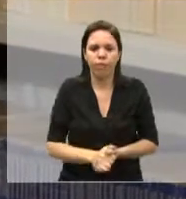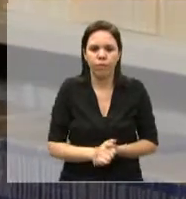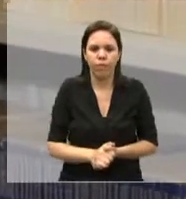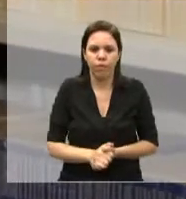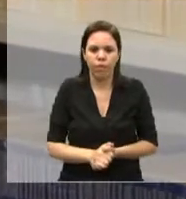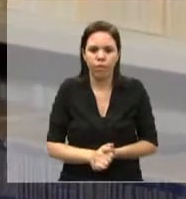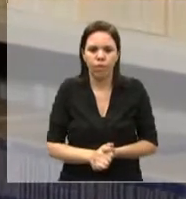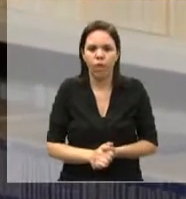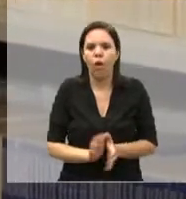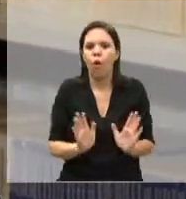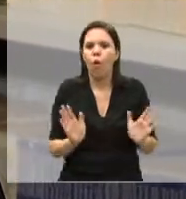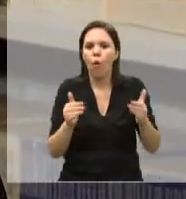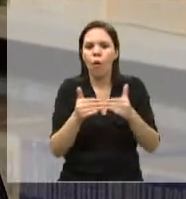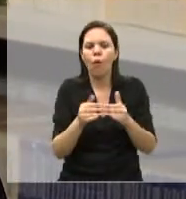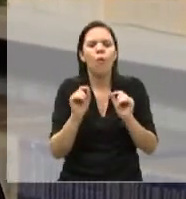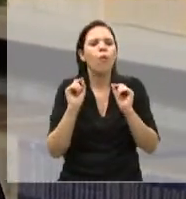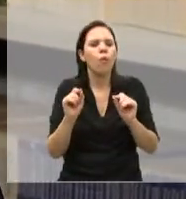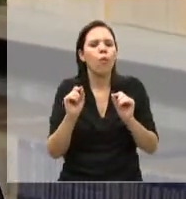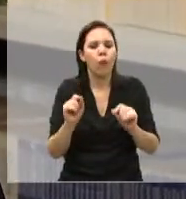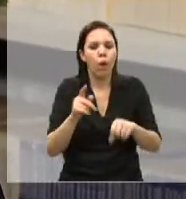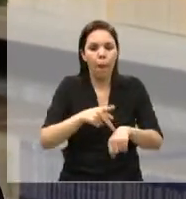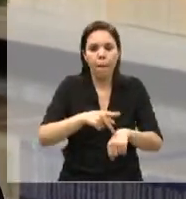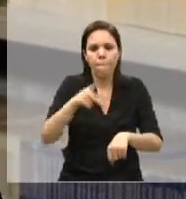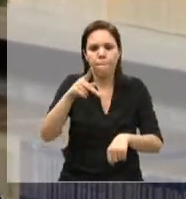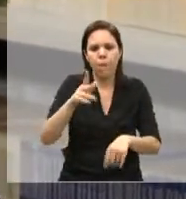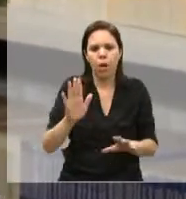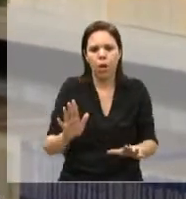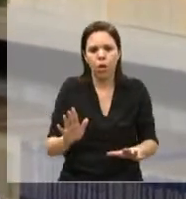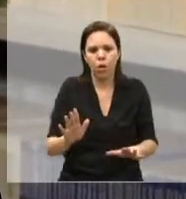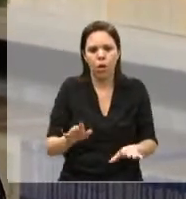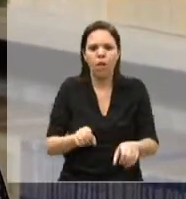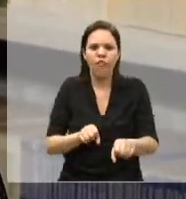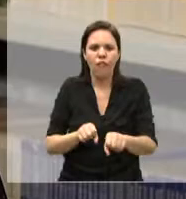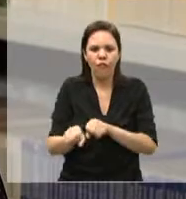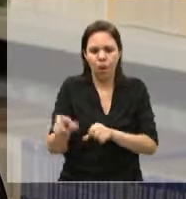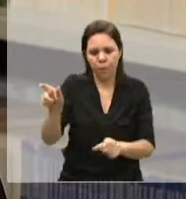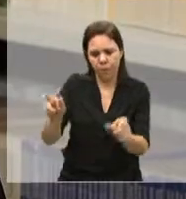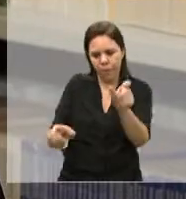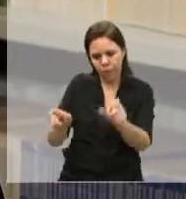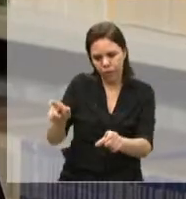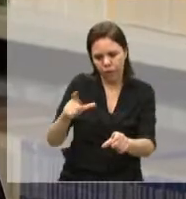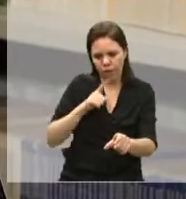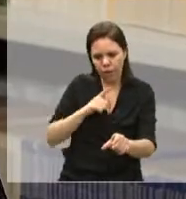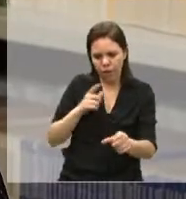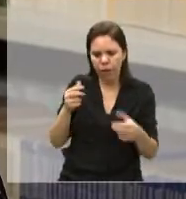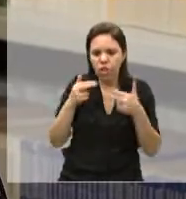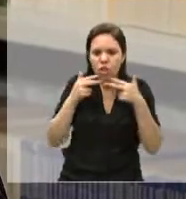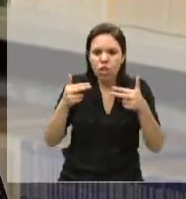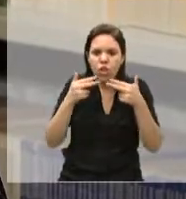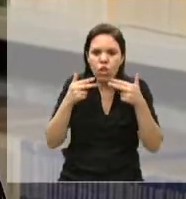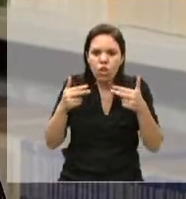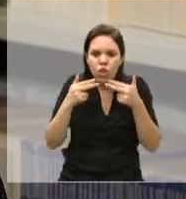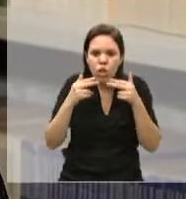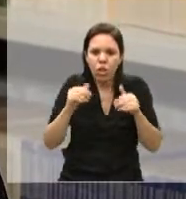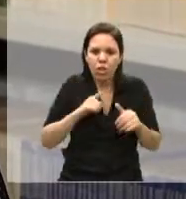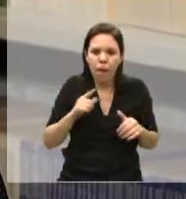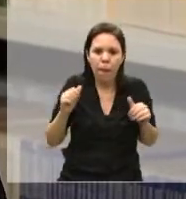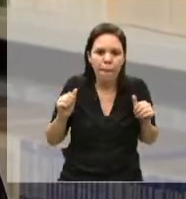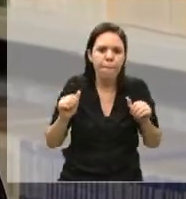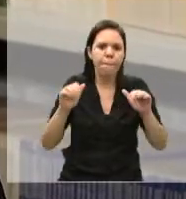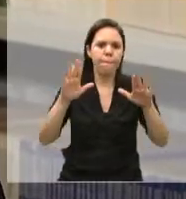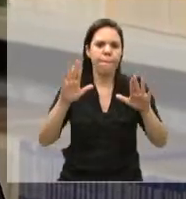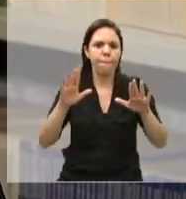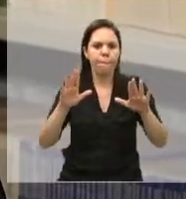um outro enfoque. Eu acho que a pós-graduação ele forma pessoas que são mais inovadoras, que têm mais, são